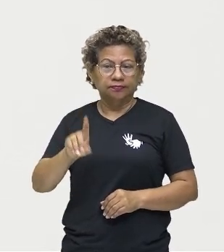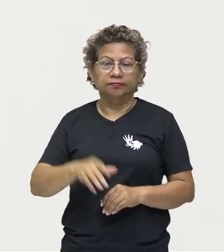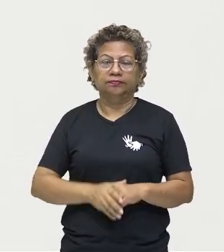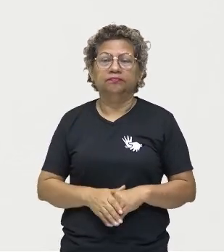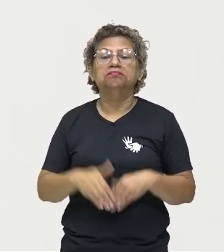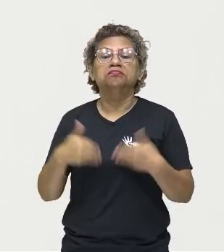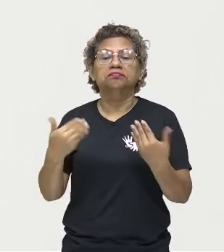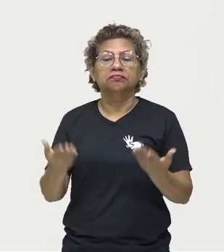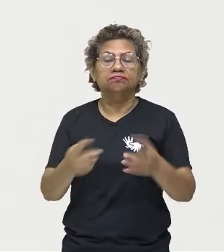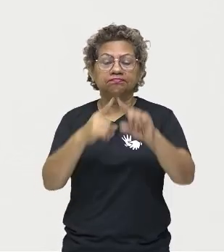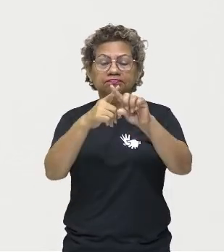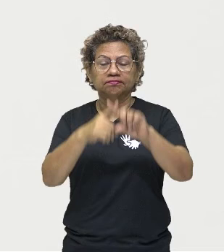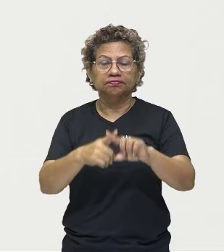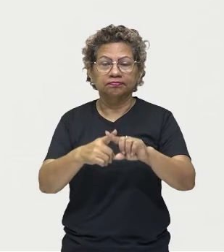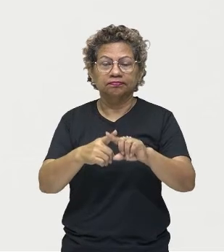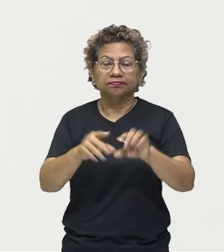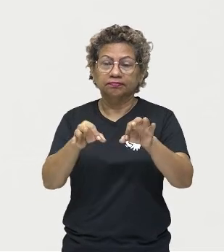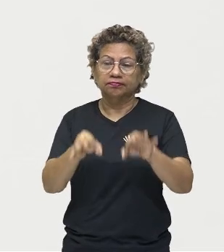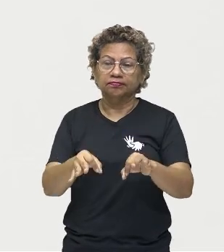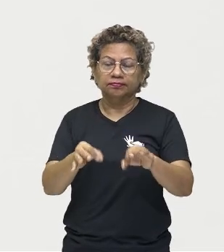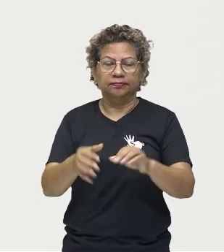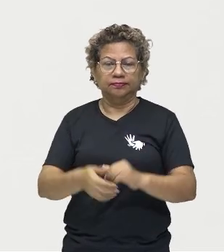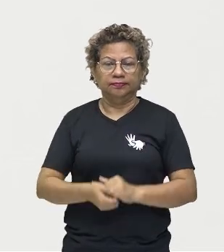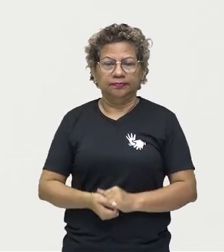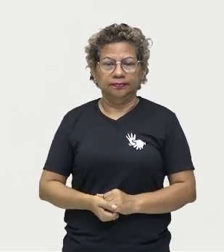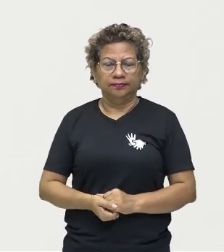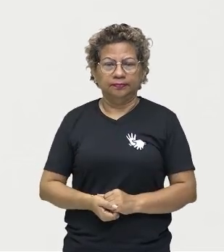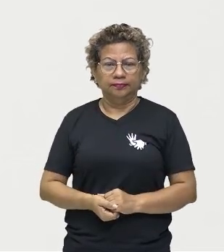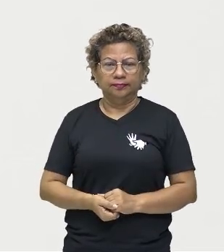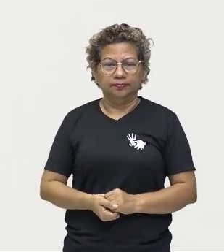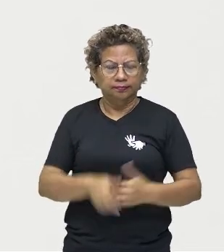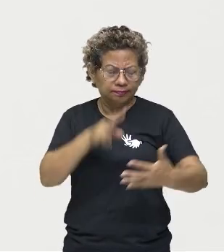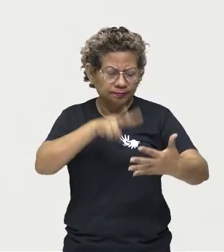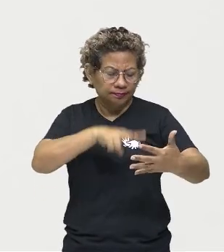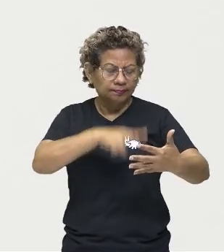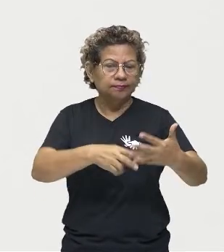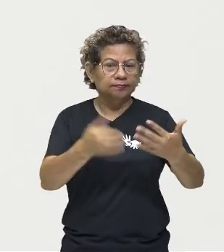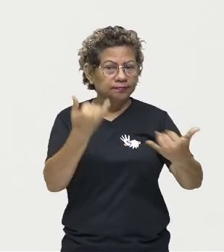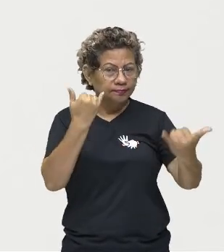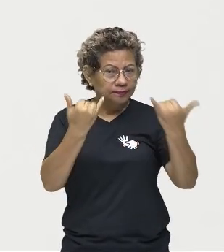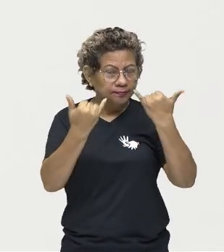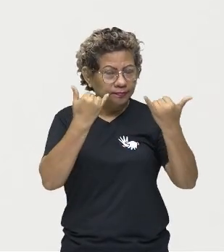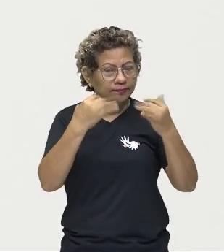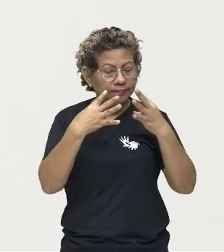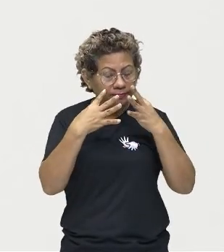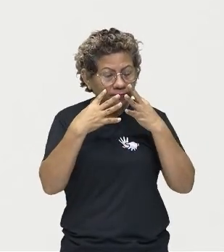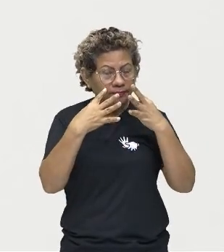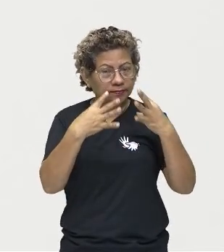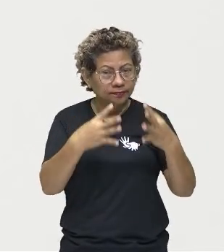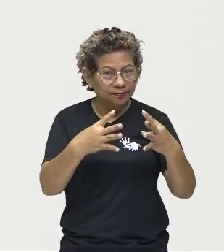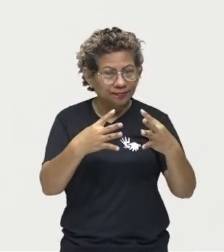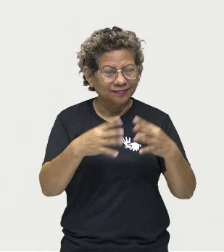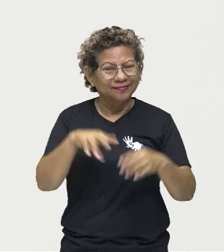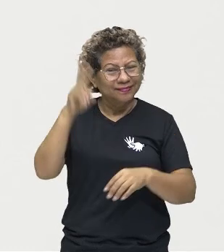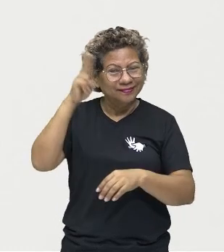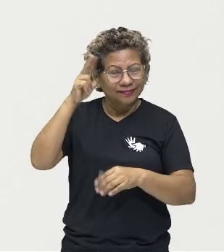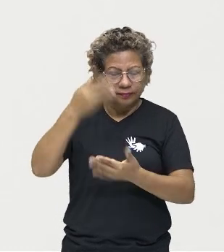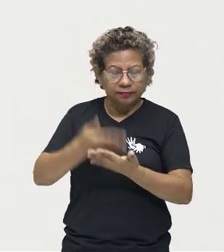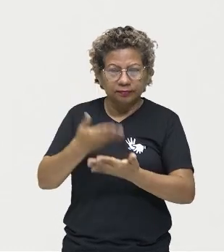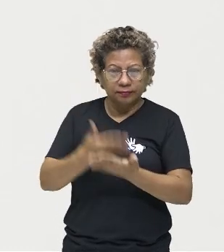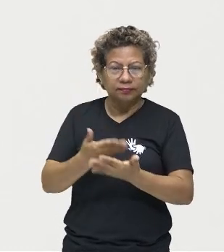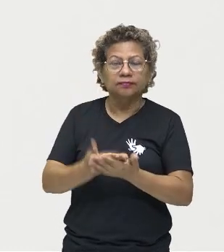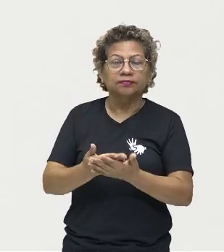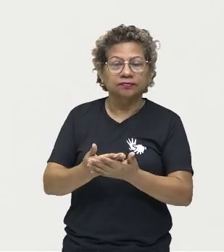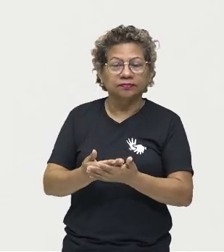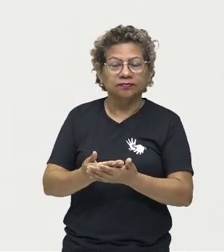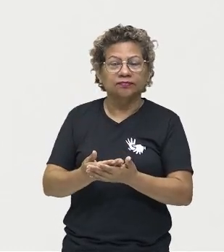D, 9 centímetros. Pois bem, então pelo que nós vimos na aula passada, o